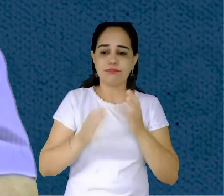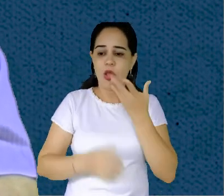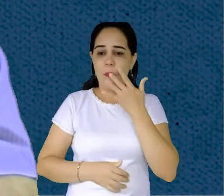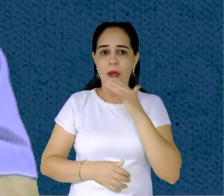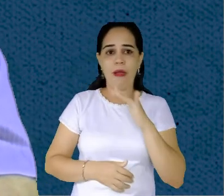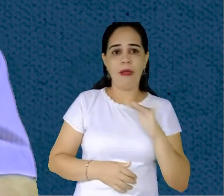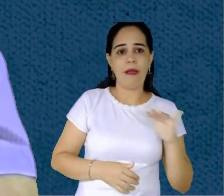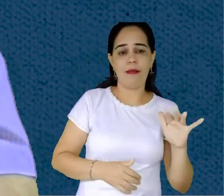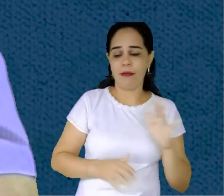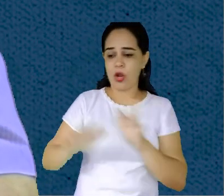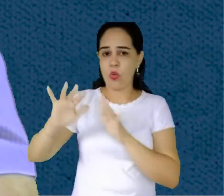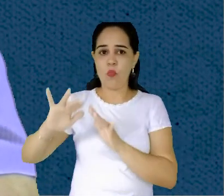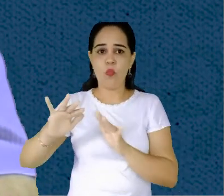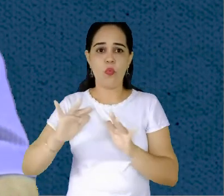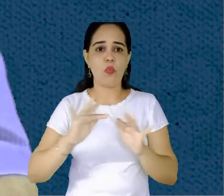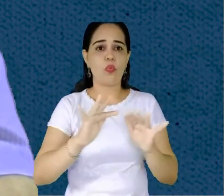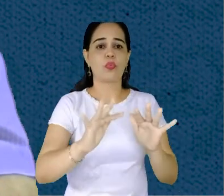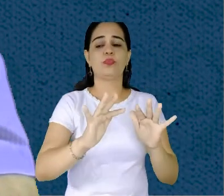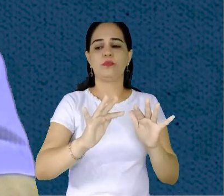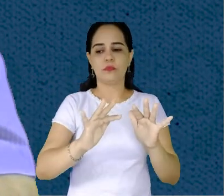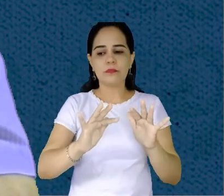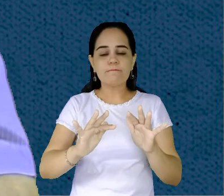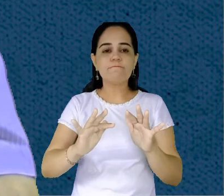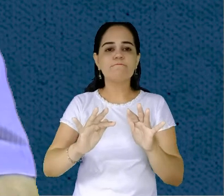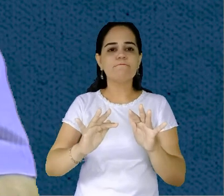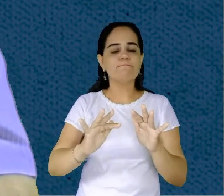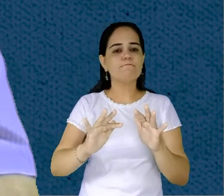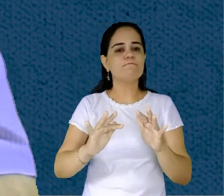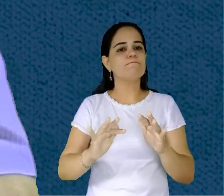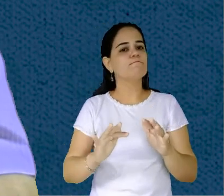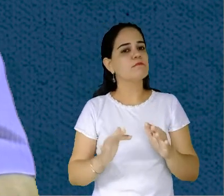também, já desde pequenas, já percebem